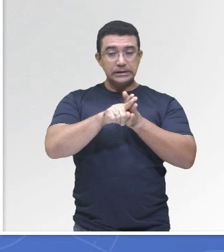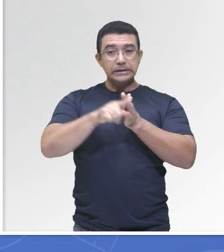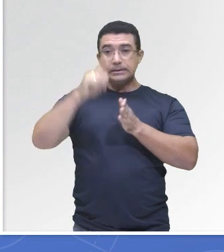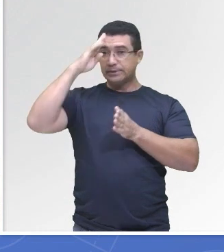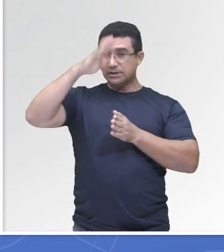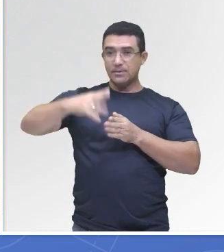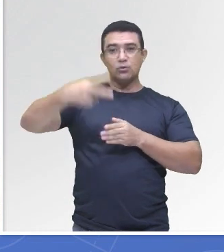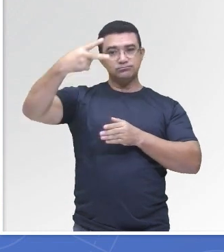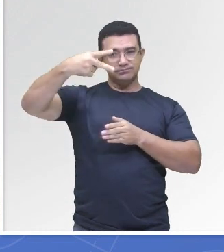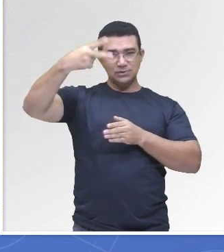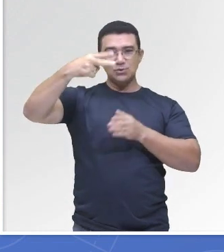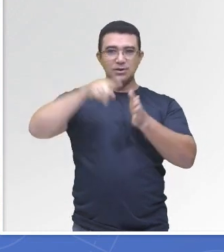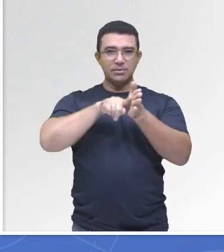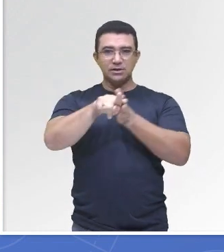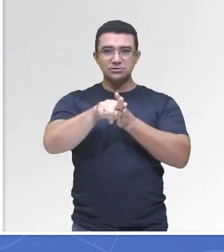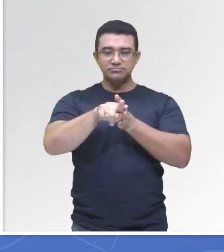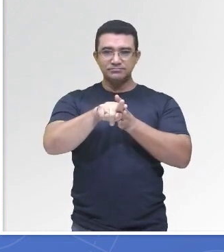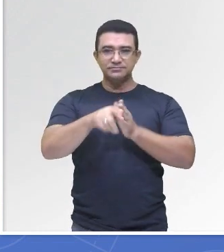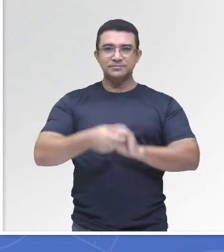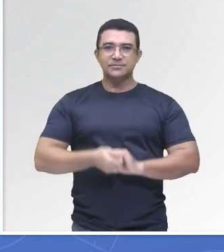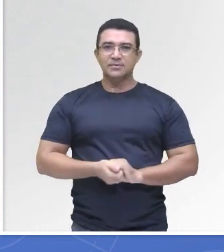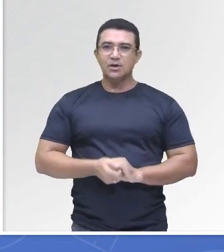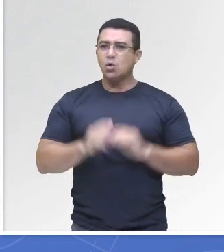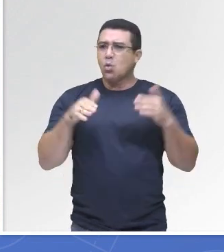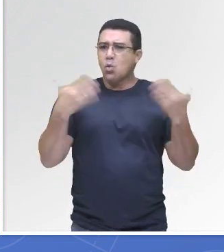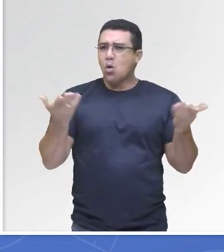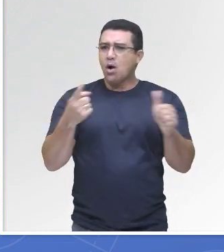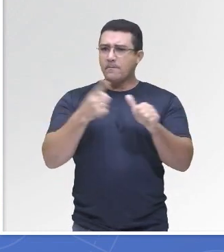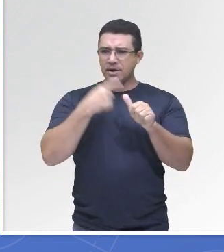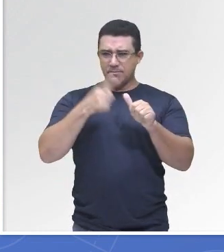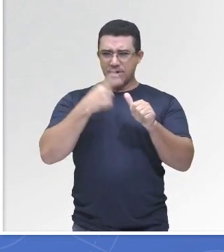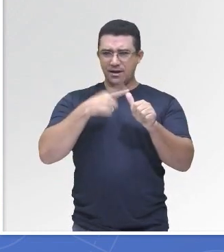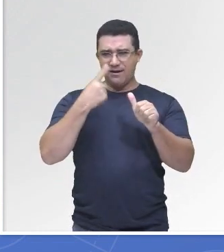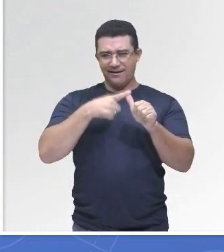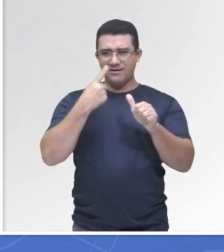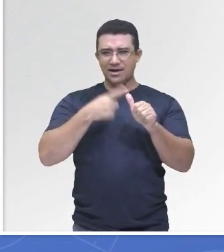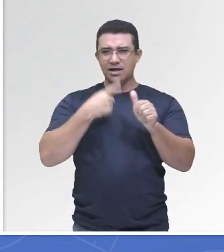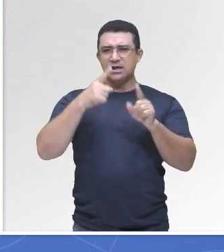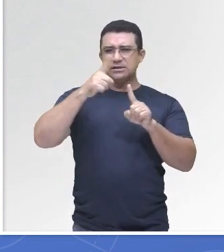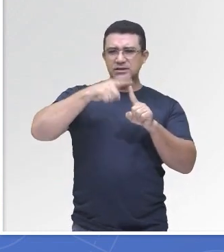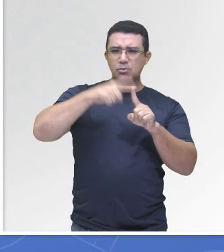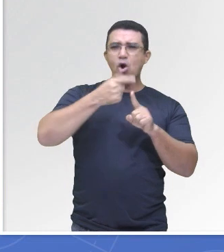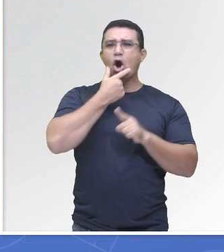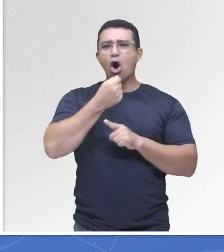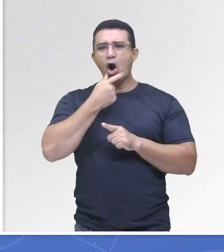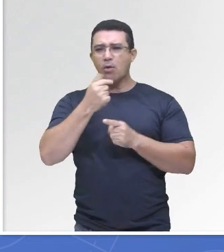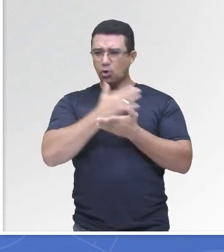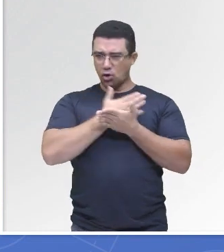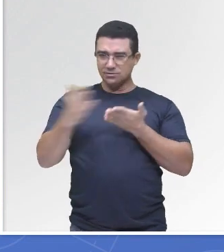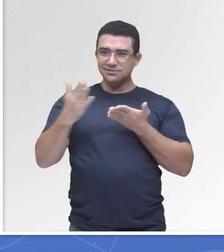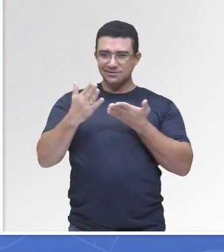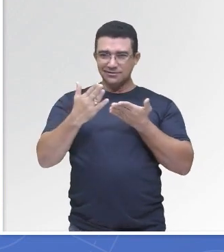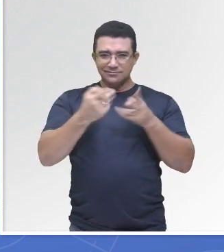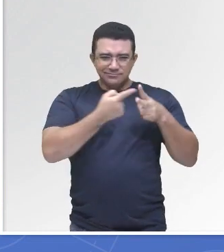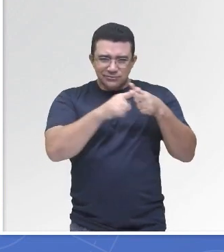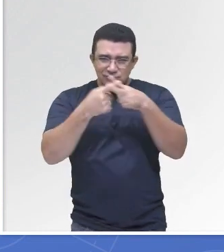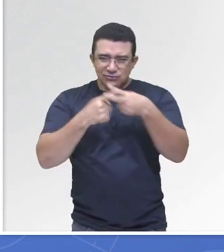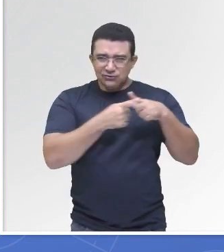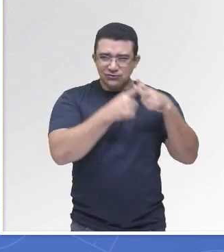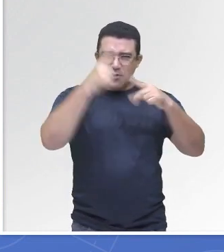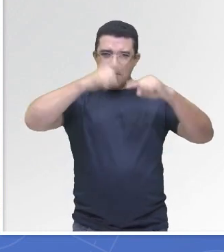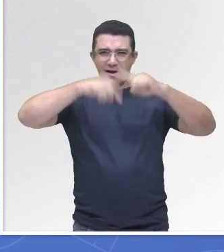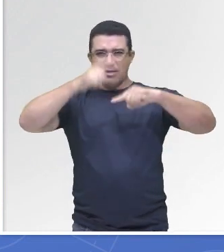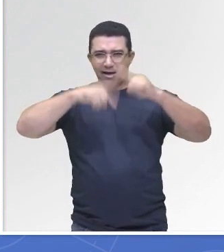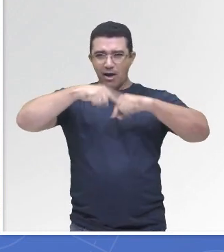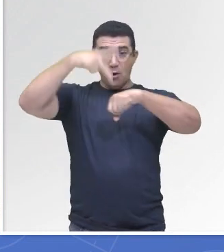dá sempre o que falar. Então, qual foi a primeira espécie reconhecida como capaz de fabricar